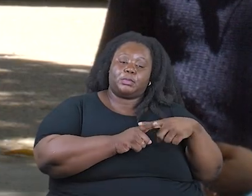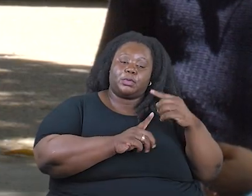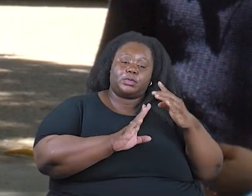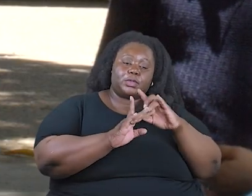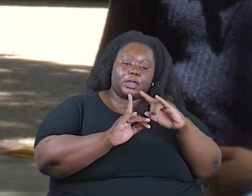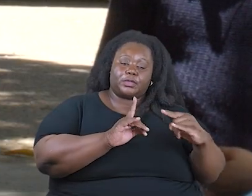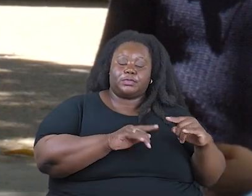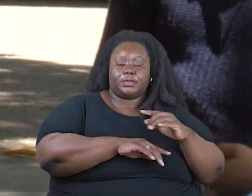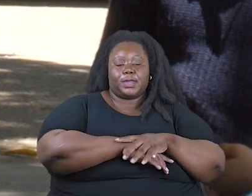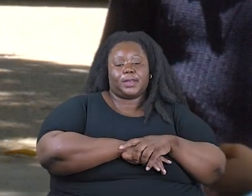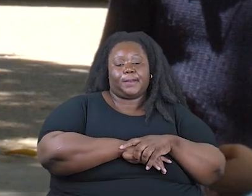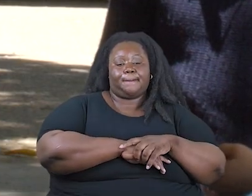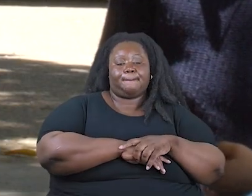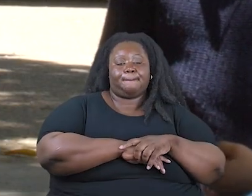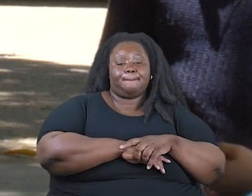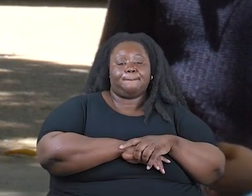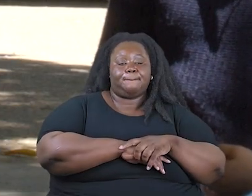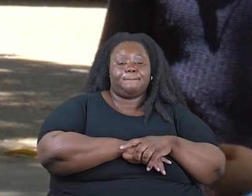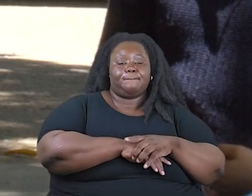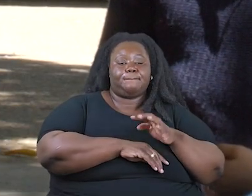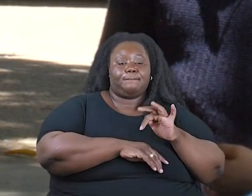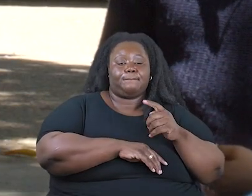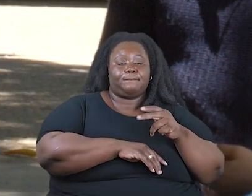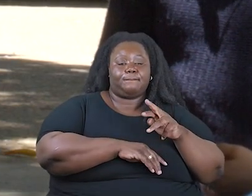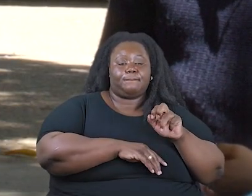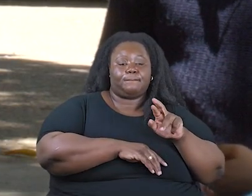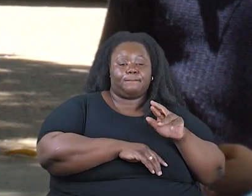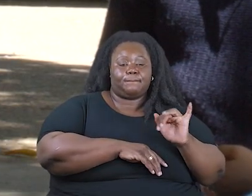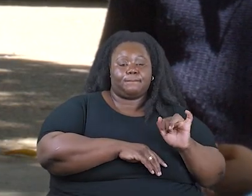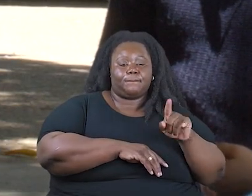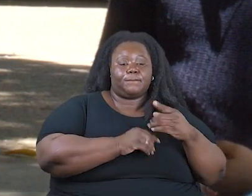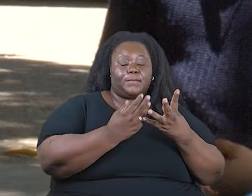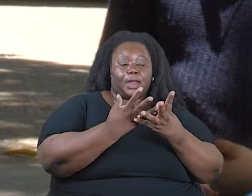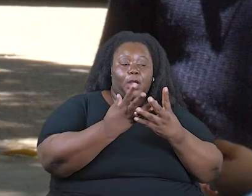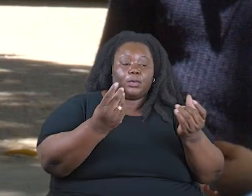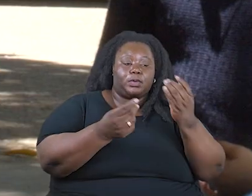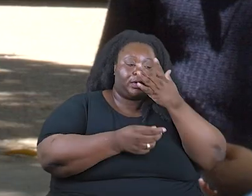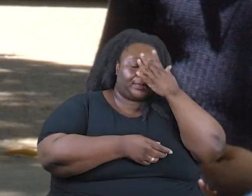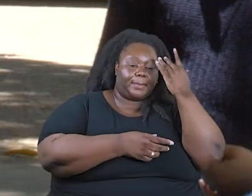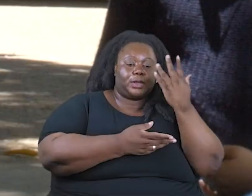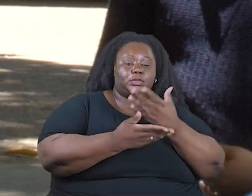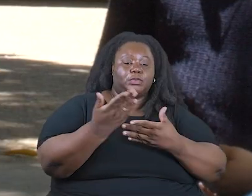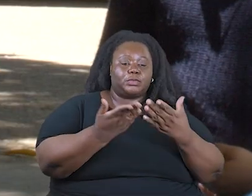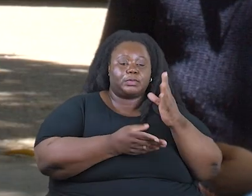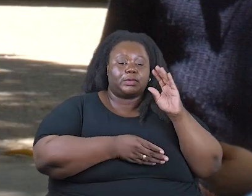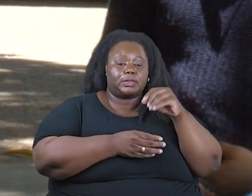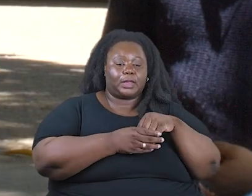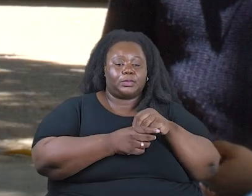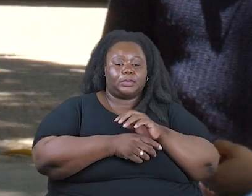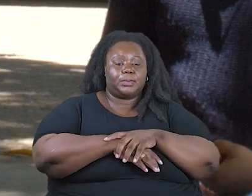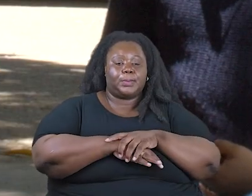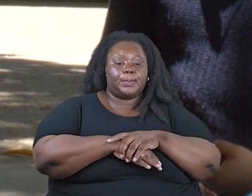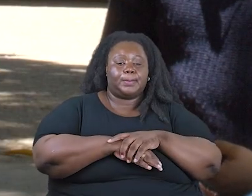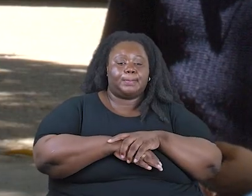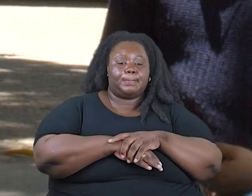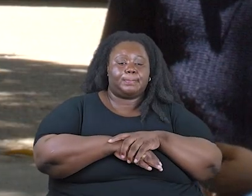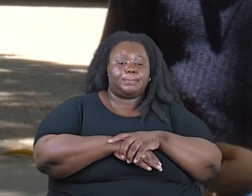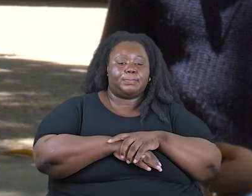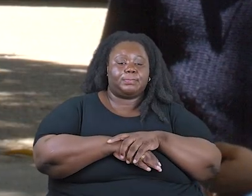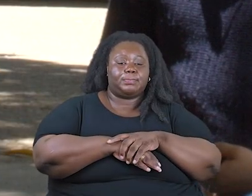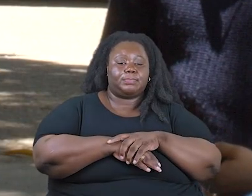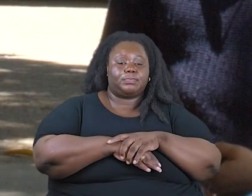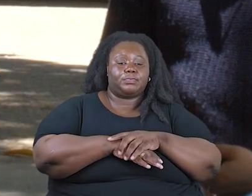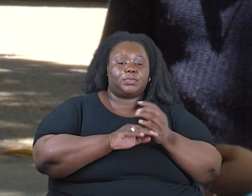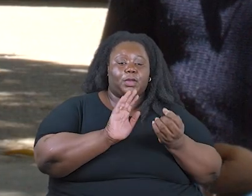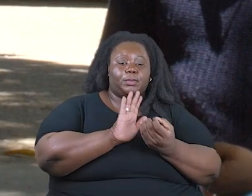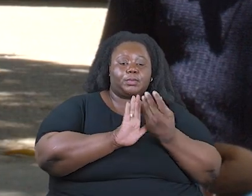conta das feiras e por conta da tipografia, né? Da quantidade de pessoas envolvidas com essa